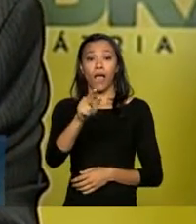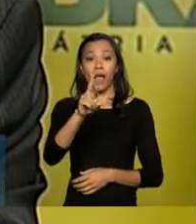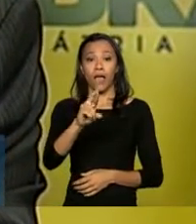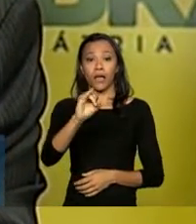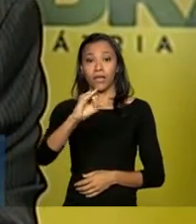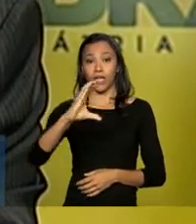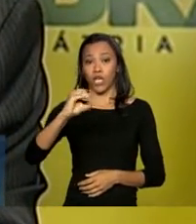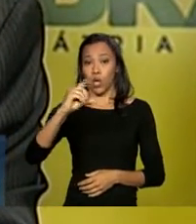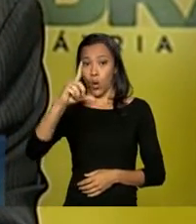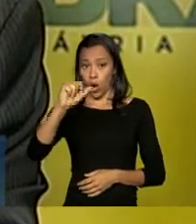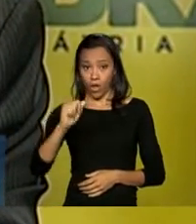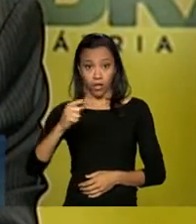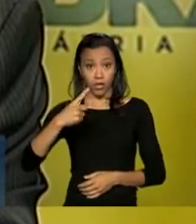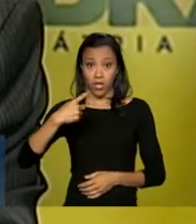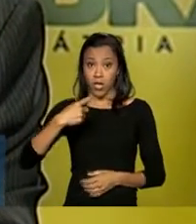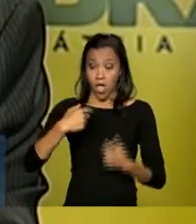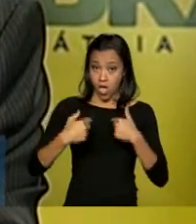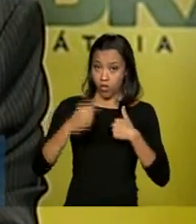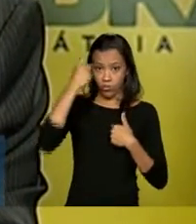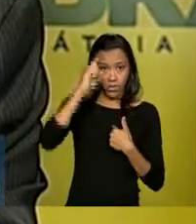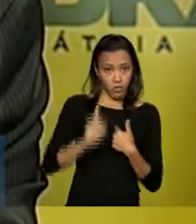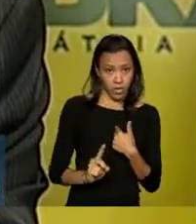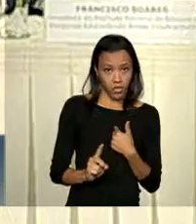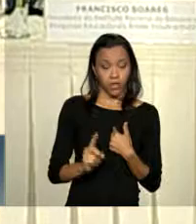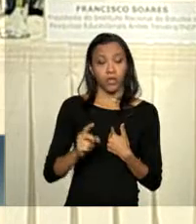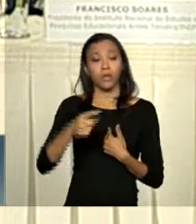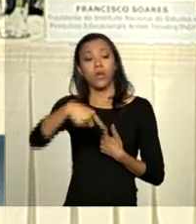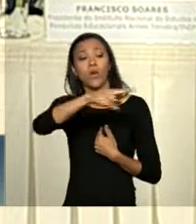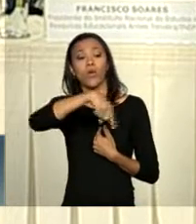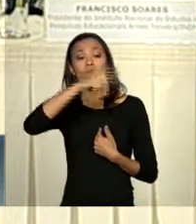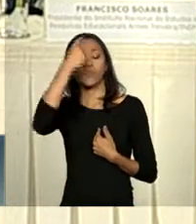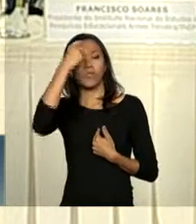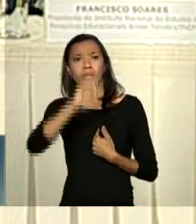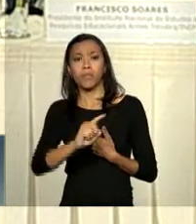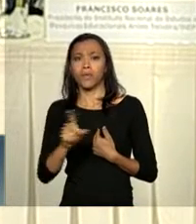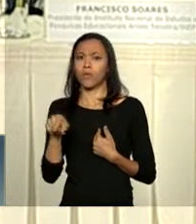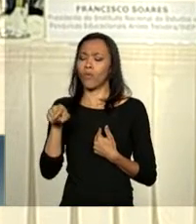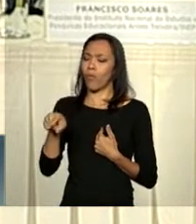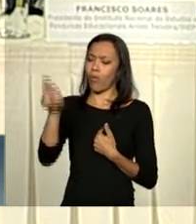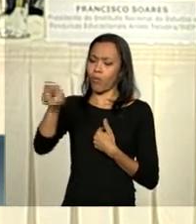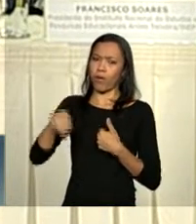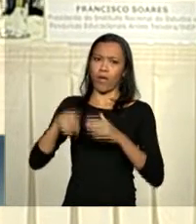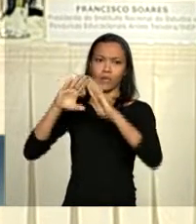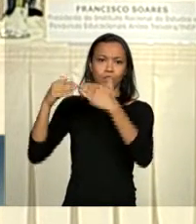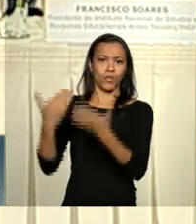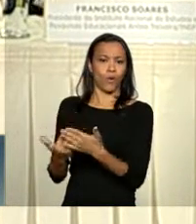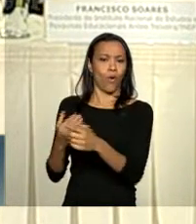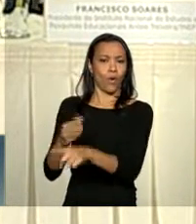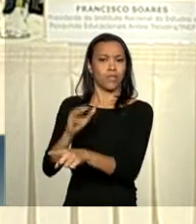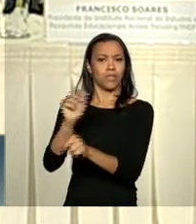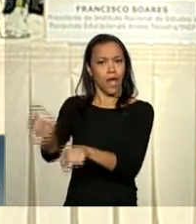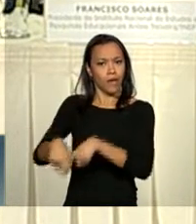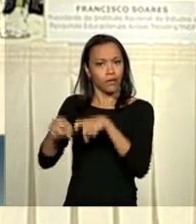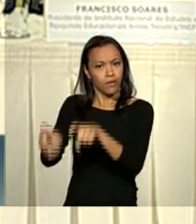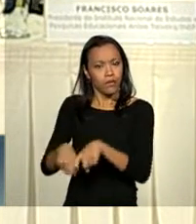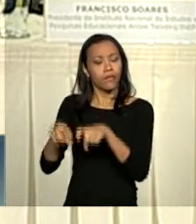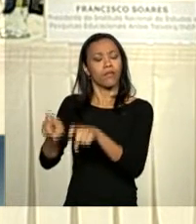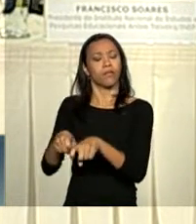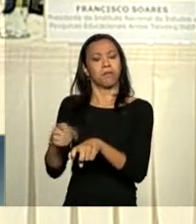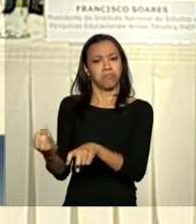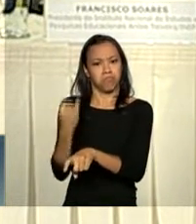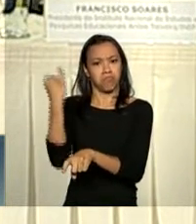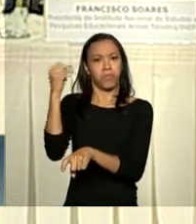eu sabíamos da importância, da grandeza do trabalho delas. Então, é também